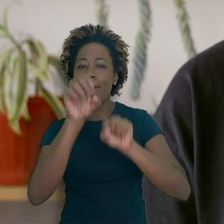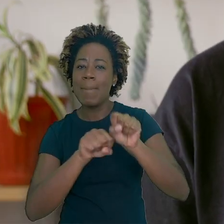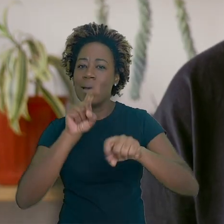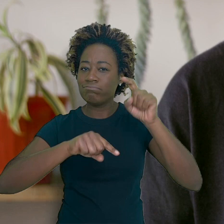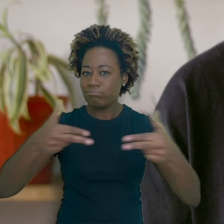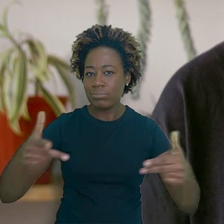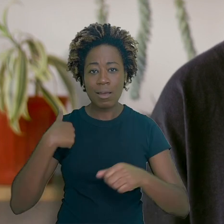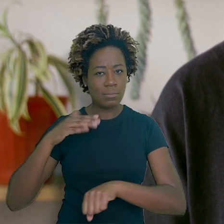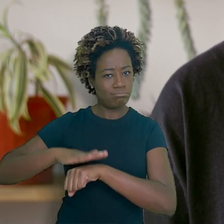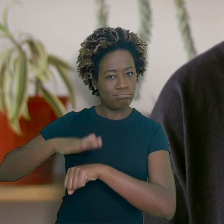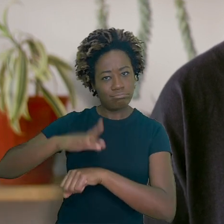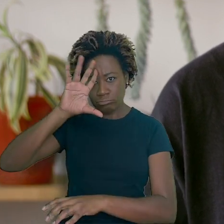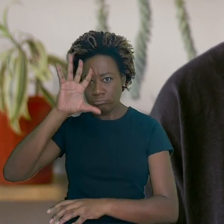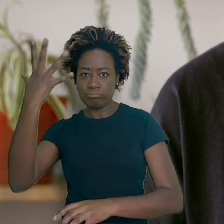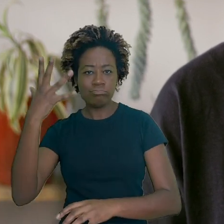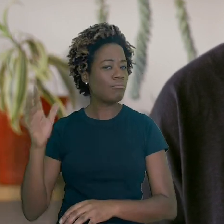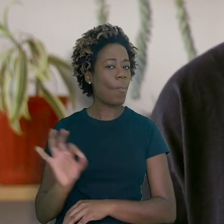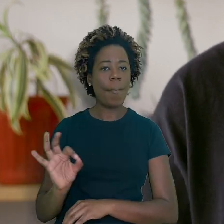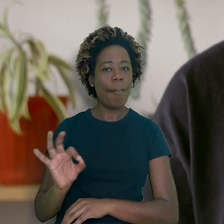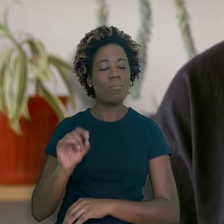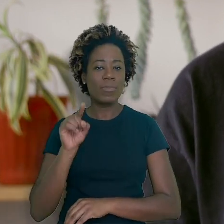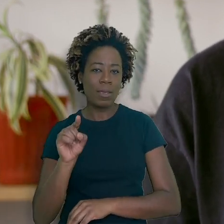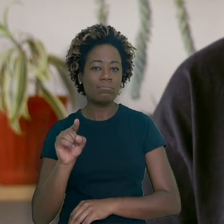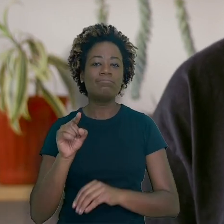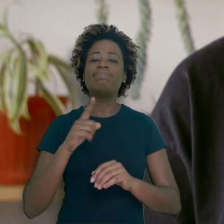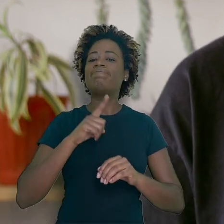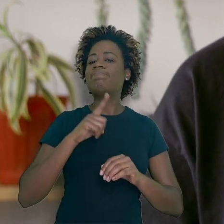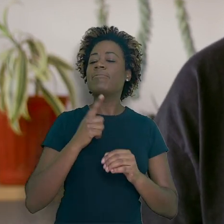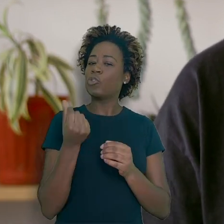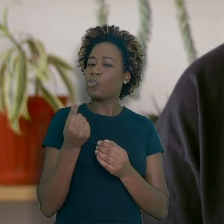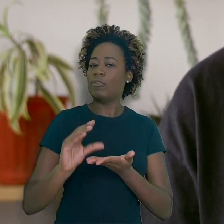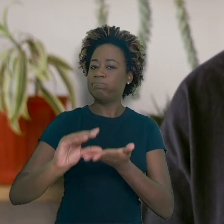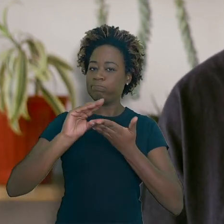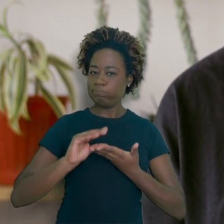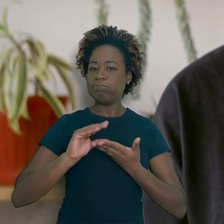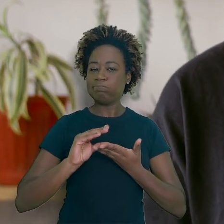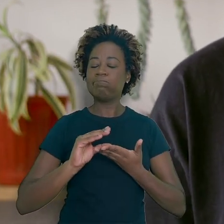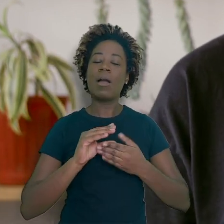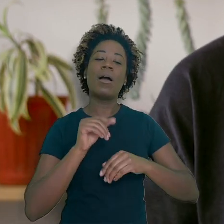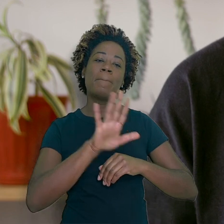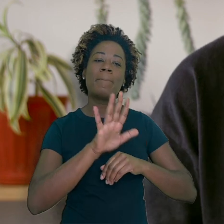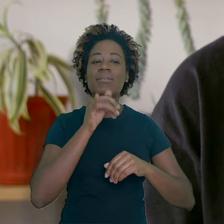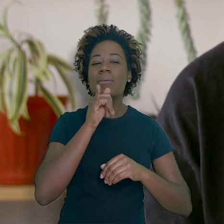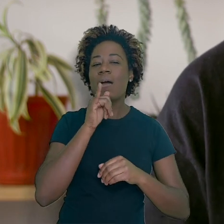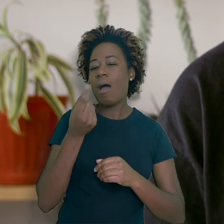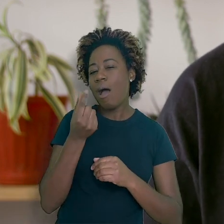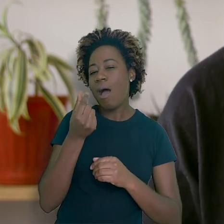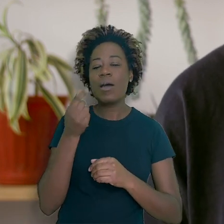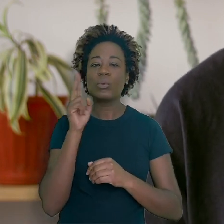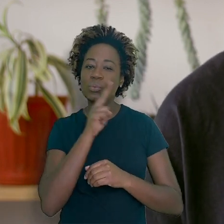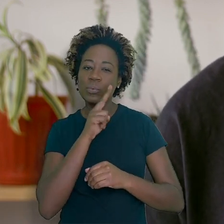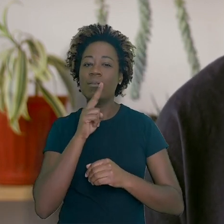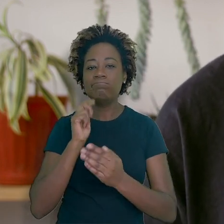material, ele não tem autonomia financeira para resolver as coisas. Ele pode até ter um orçamento que o produtor deixou, ou ali algum valor